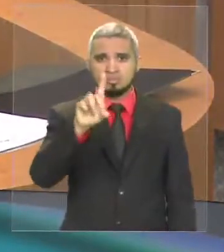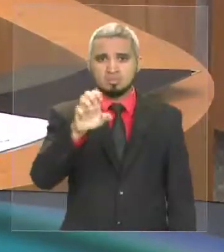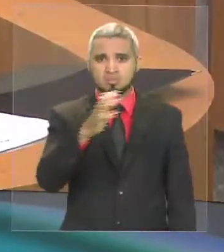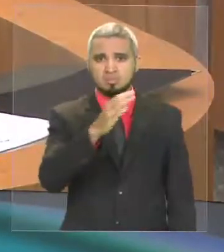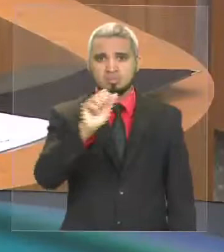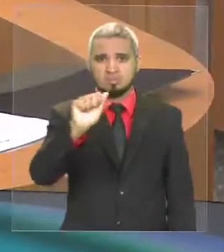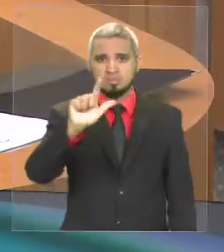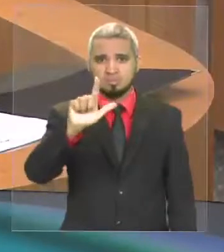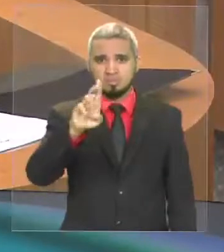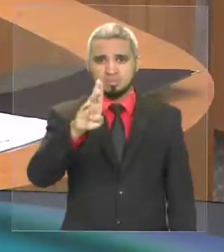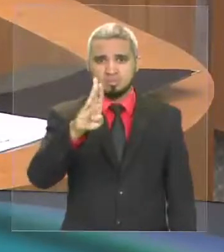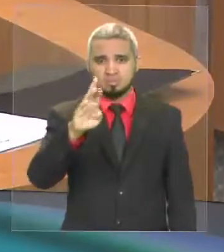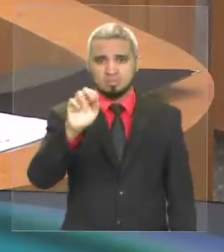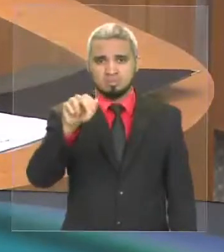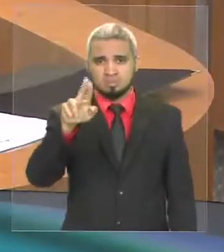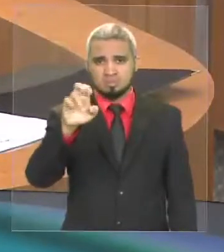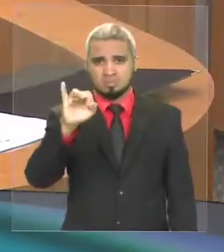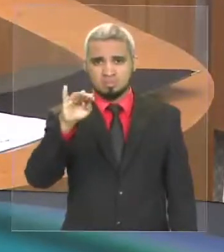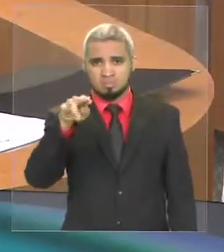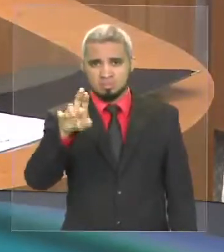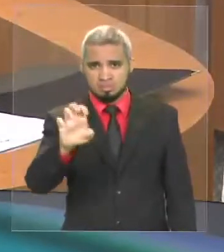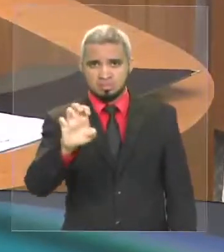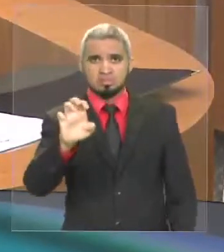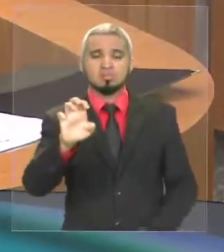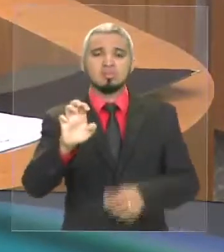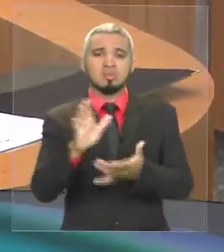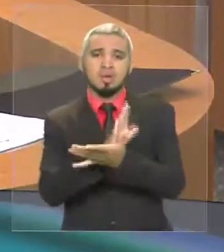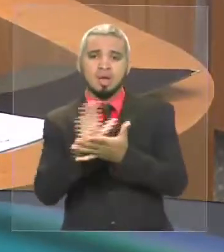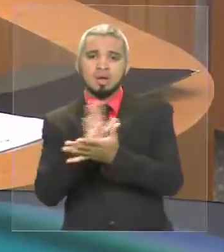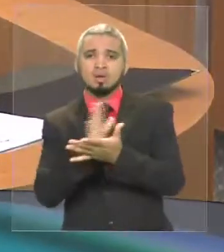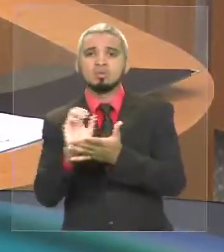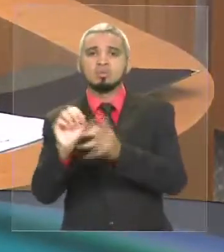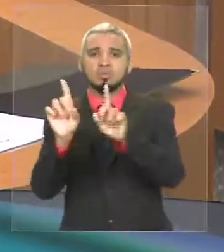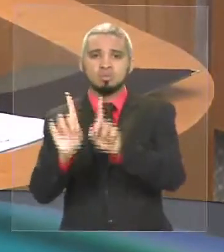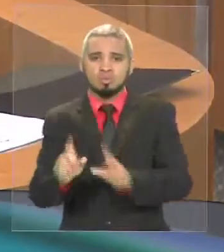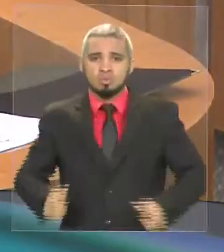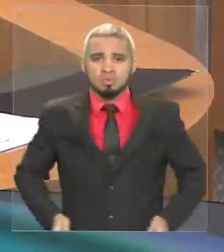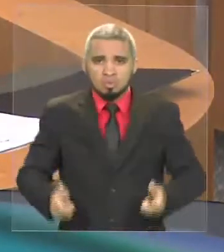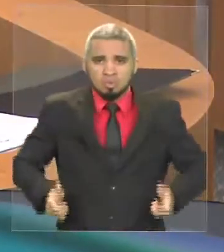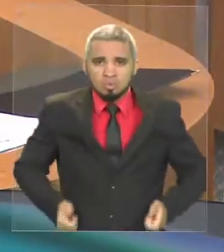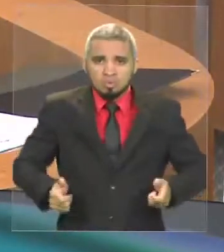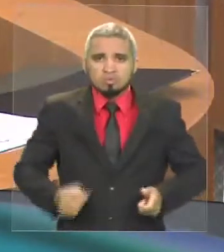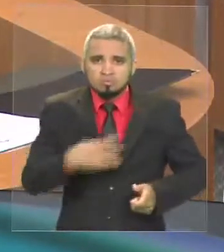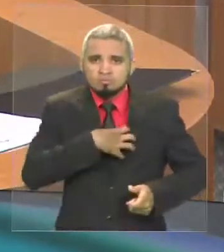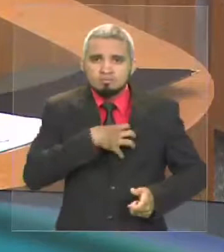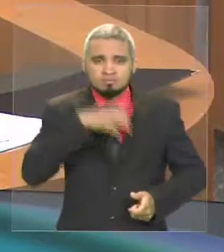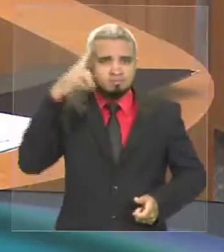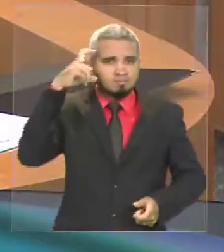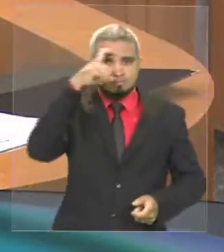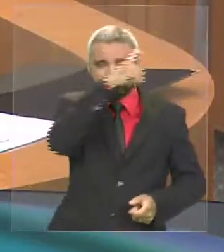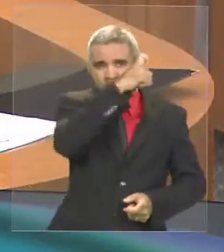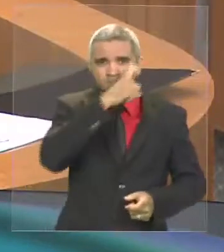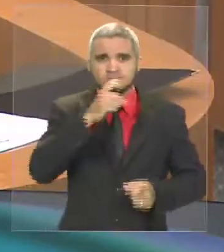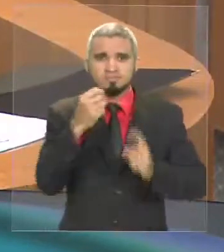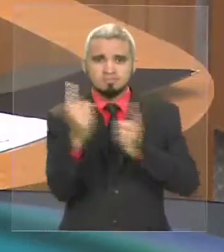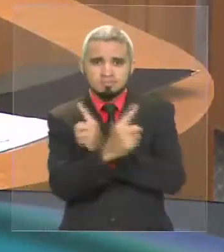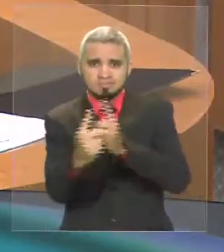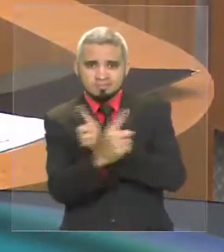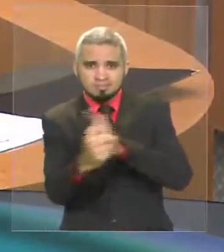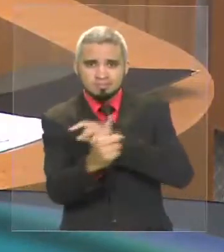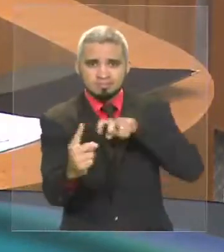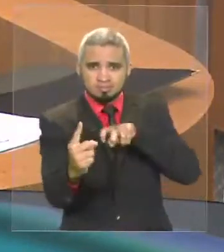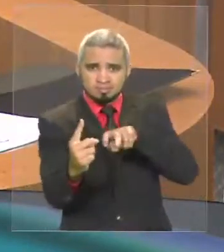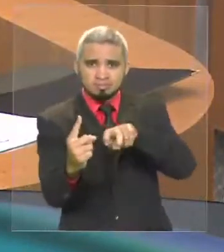deficiência, têm dificuldade em atravessar a avenida por falta da sinalização sonora. E também, em frente à Assembleia, nós